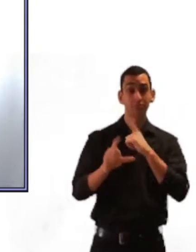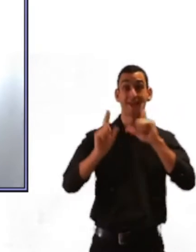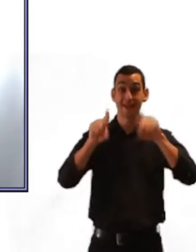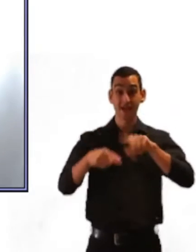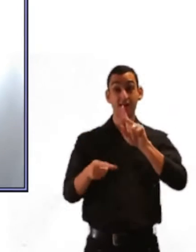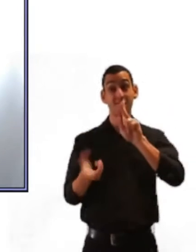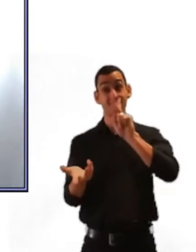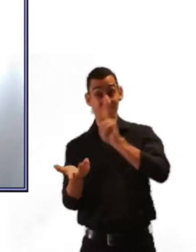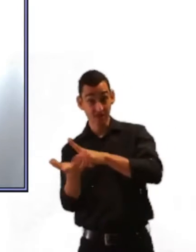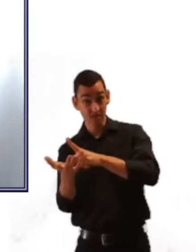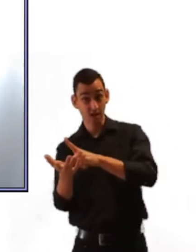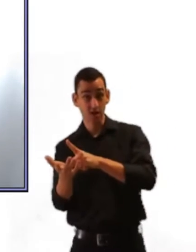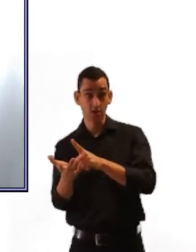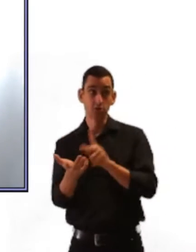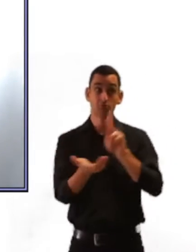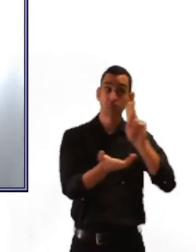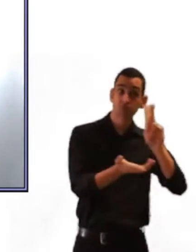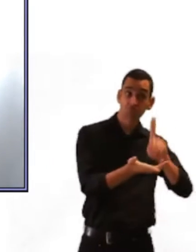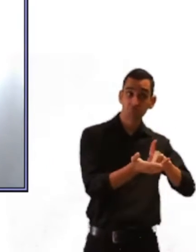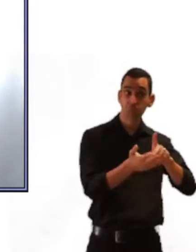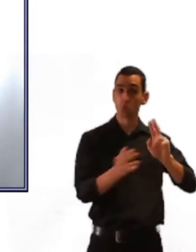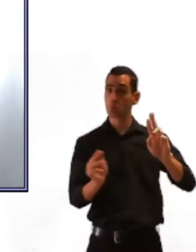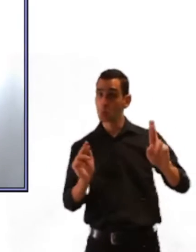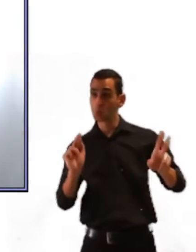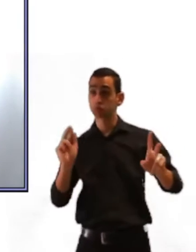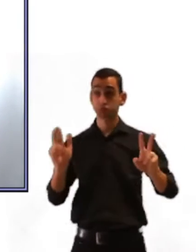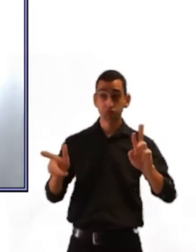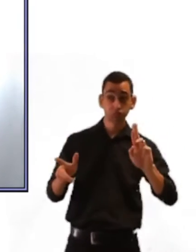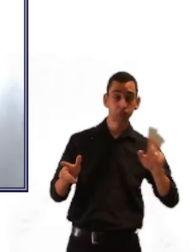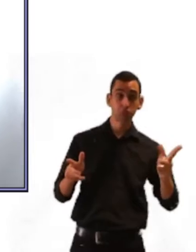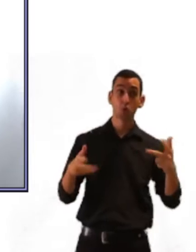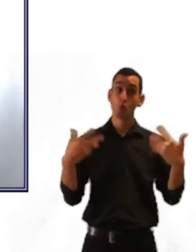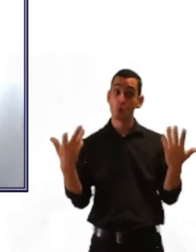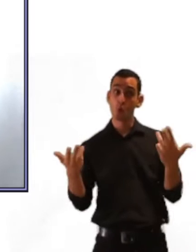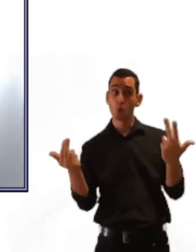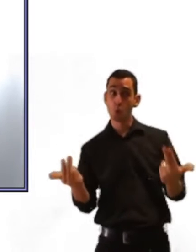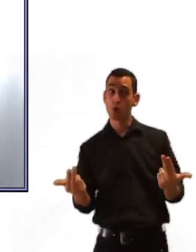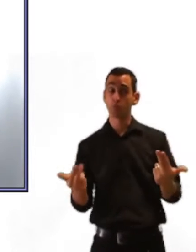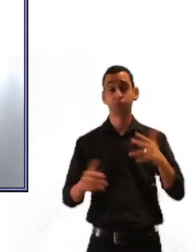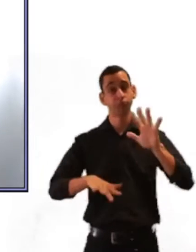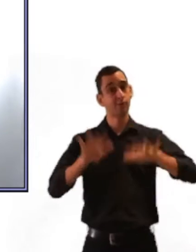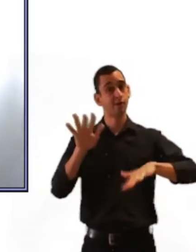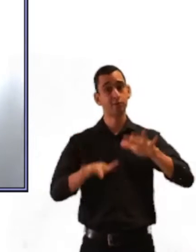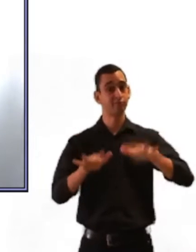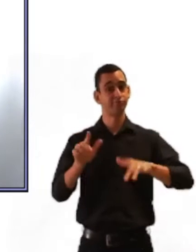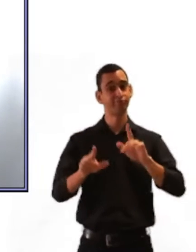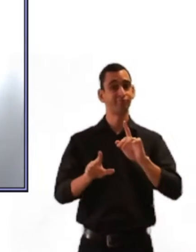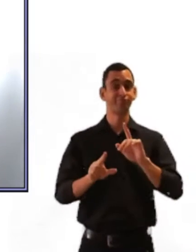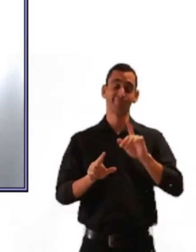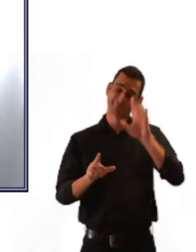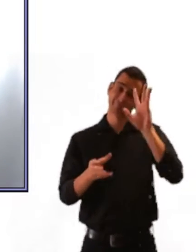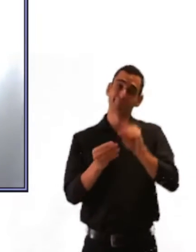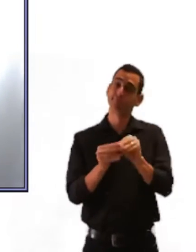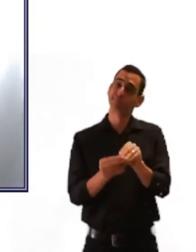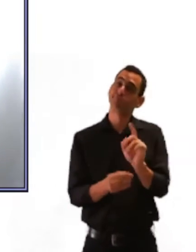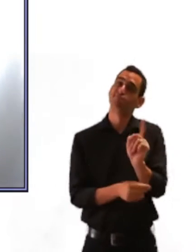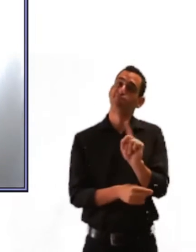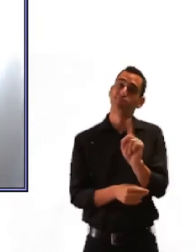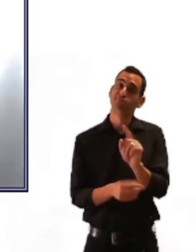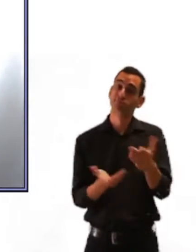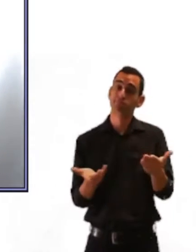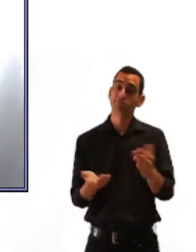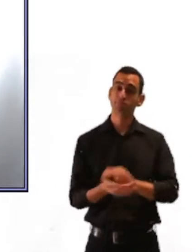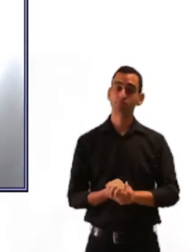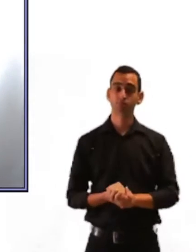mundo fenomênico? Muitas das vezes a gente pode chegar à conclusão que não. Então, o primeiro ponto é, a gente já problematiza